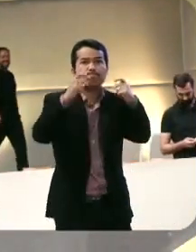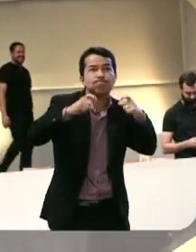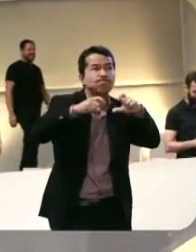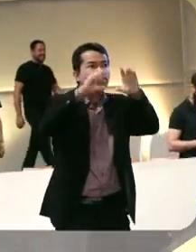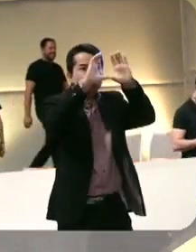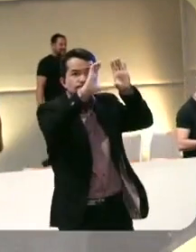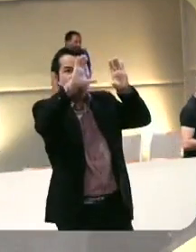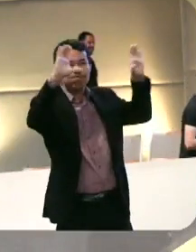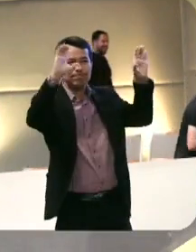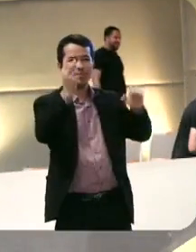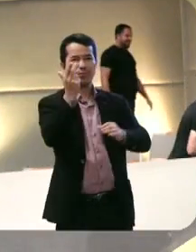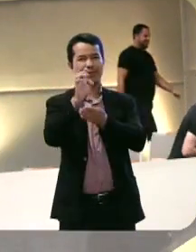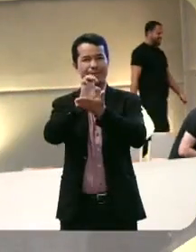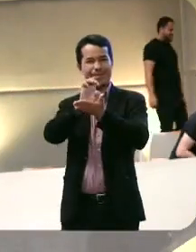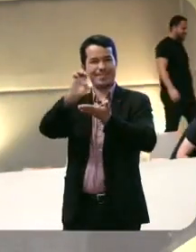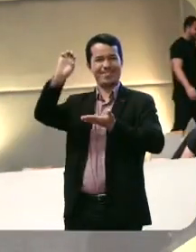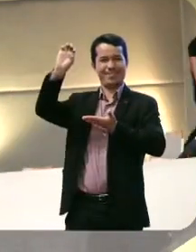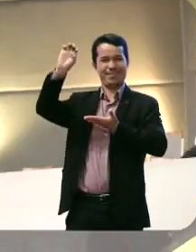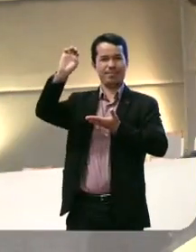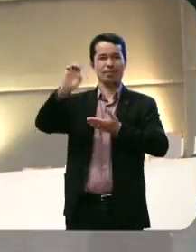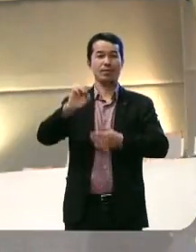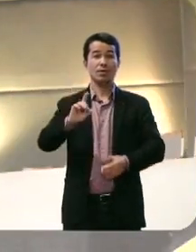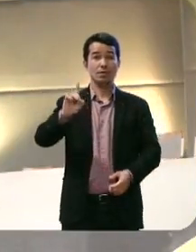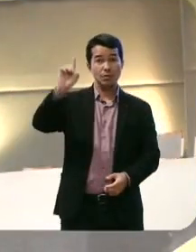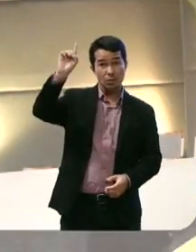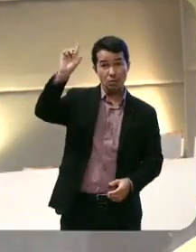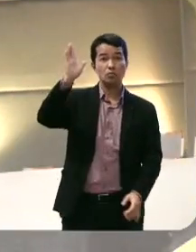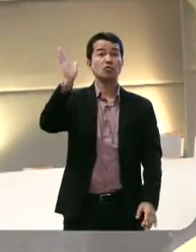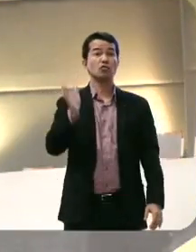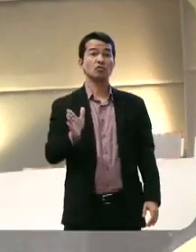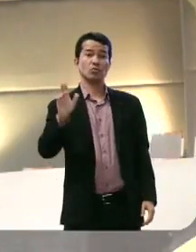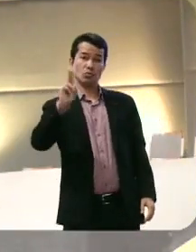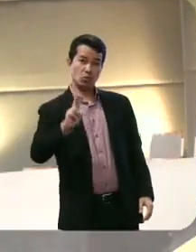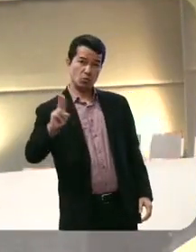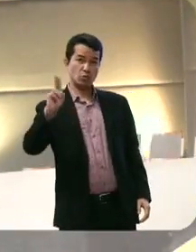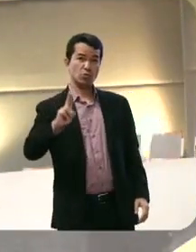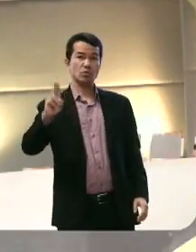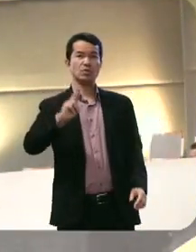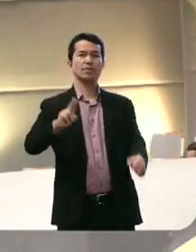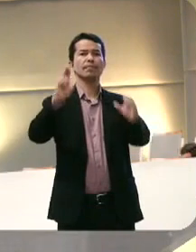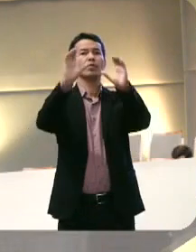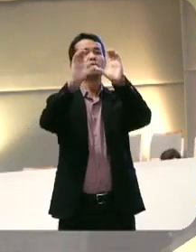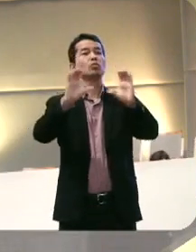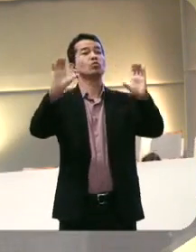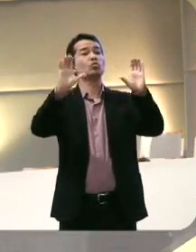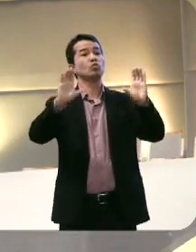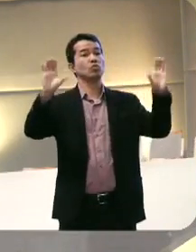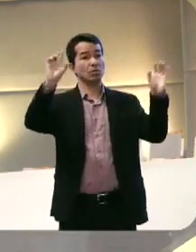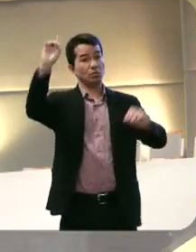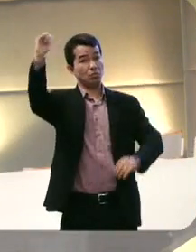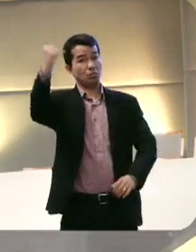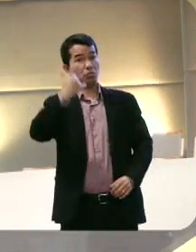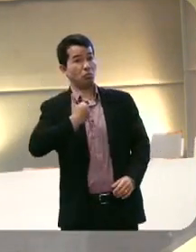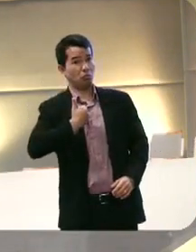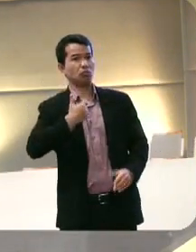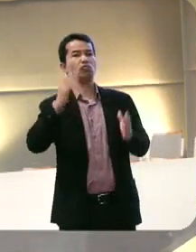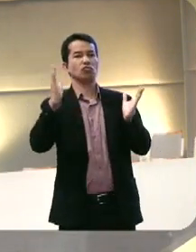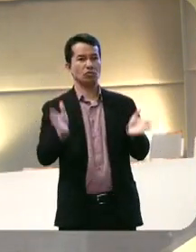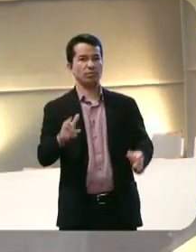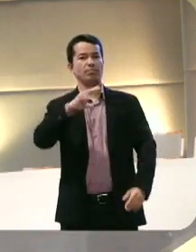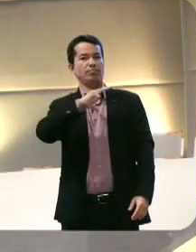Deus já usou uma nuvem para falar comigo. Eu lembro de um retiro que eu participei alguns anos